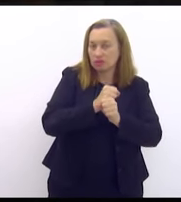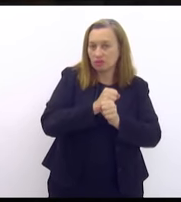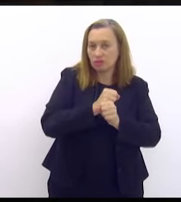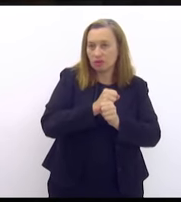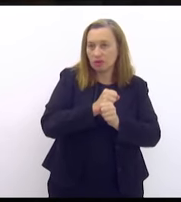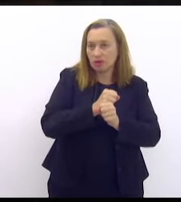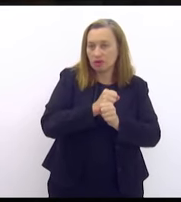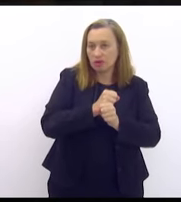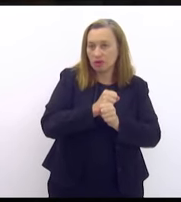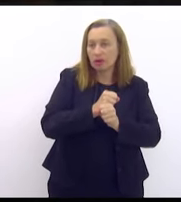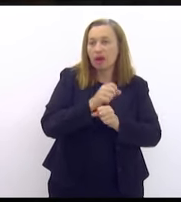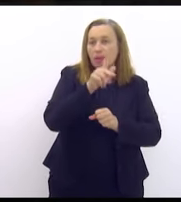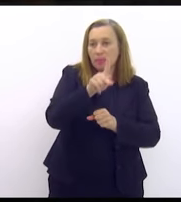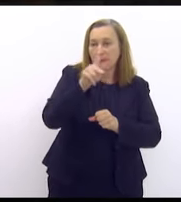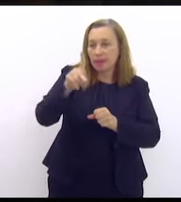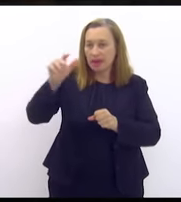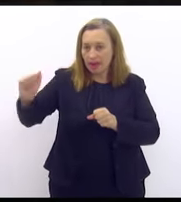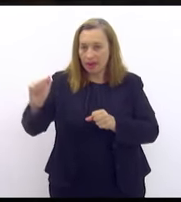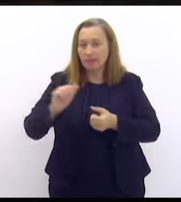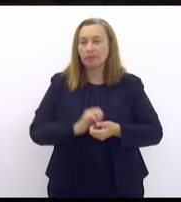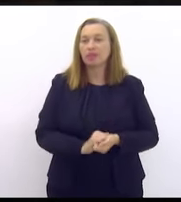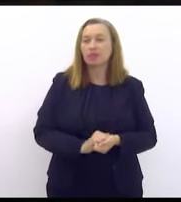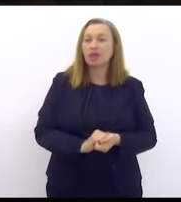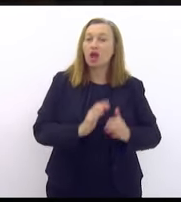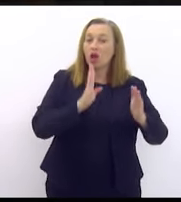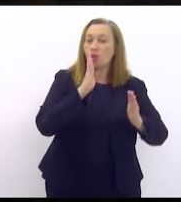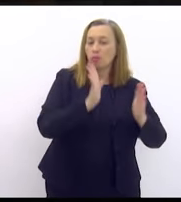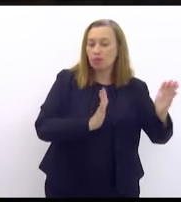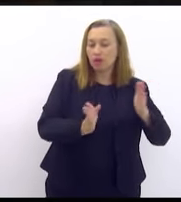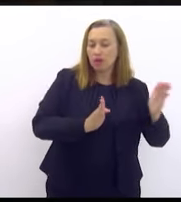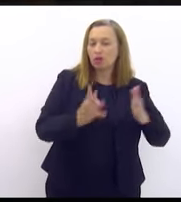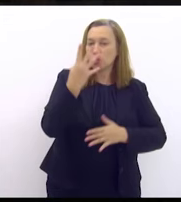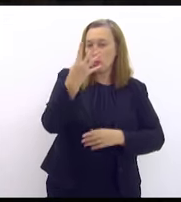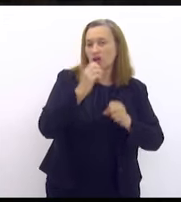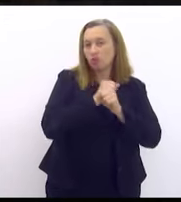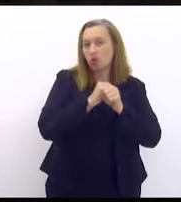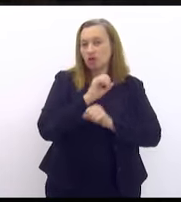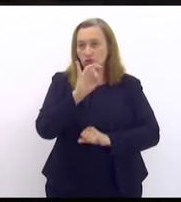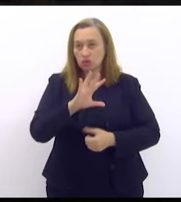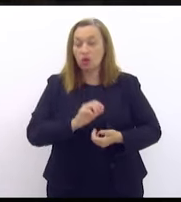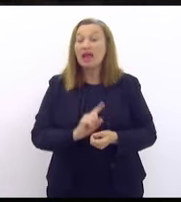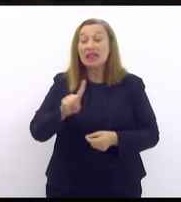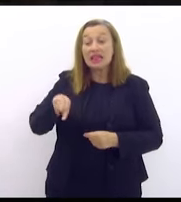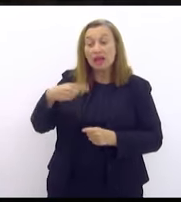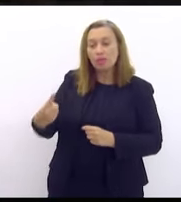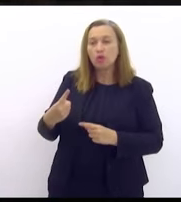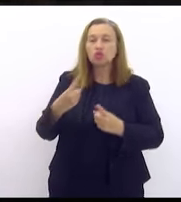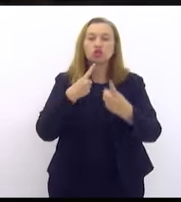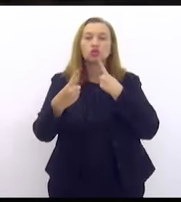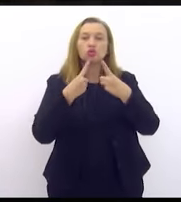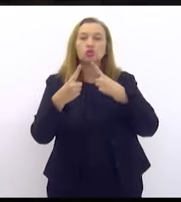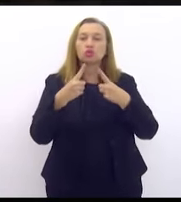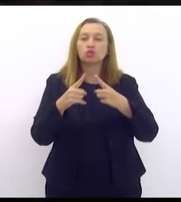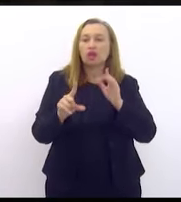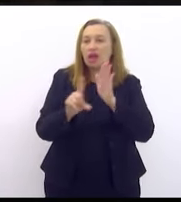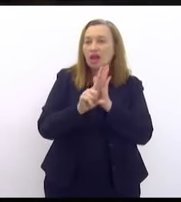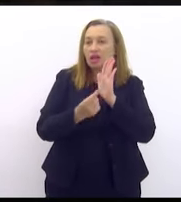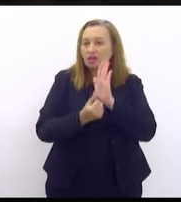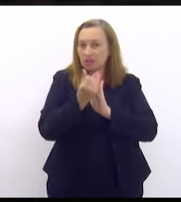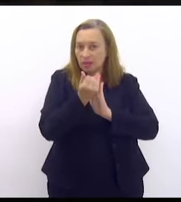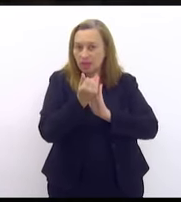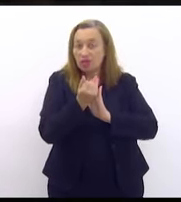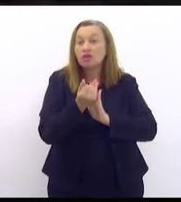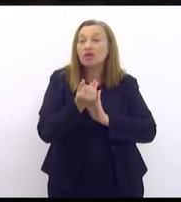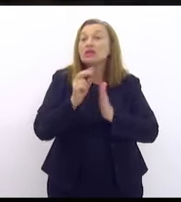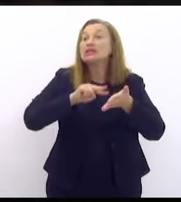popular PPA, que vale por 4 anos. E depois se discute a LOA,